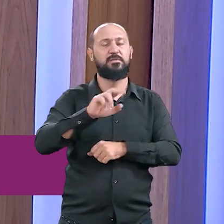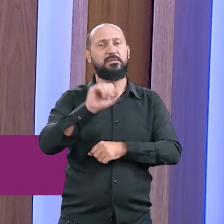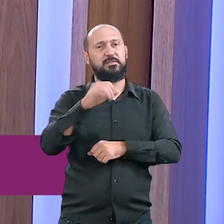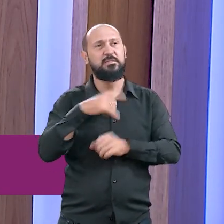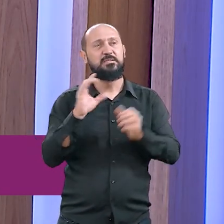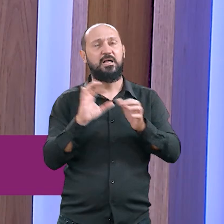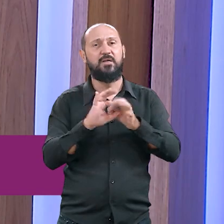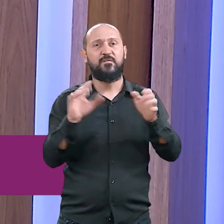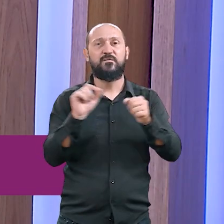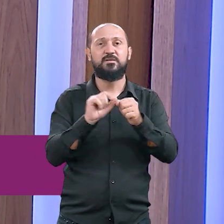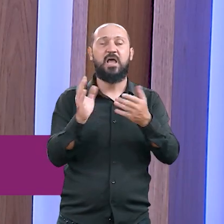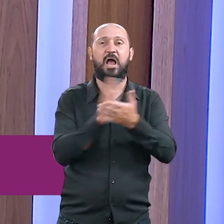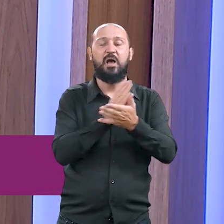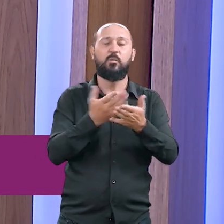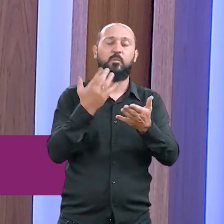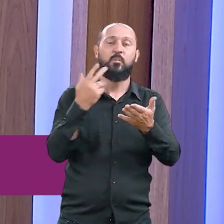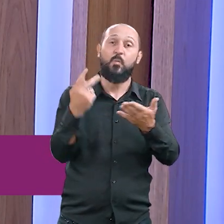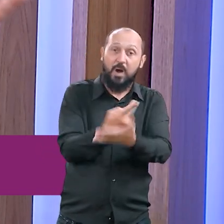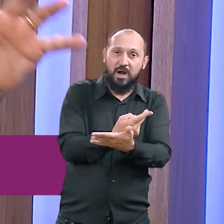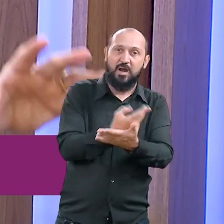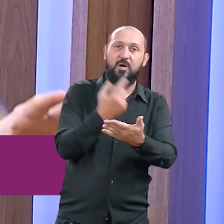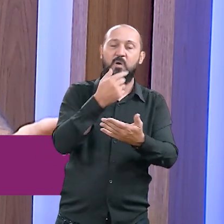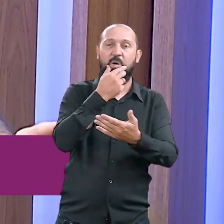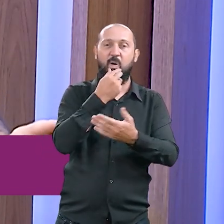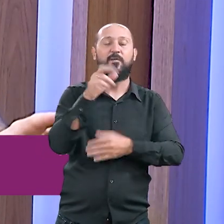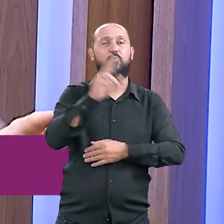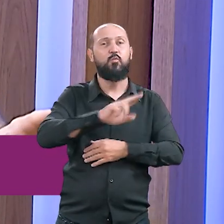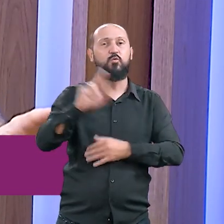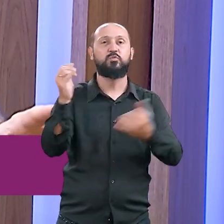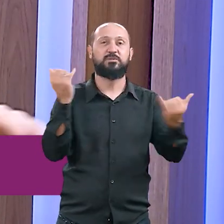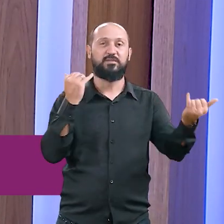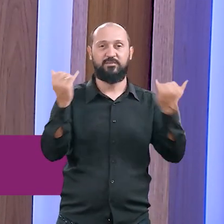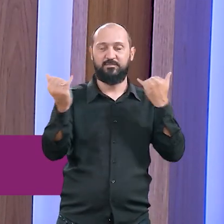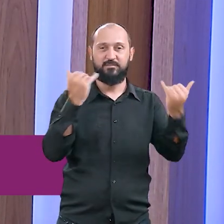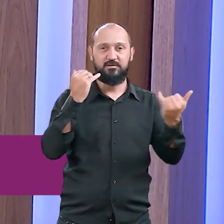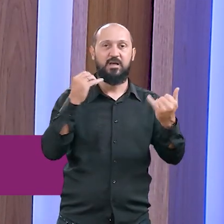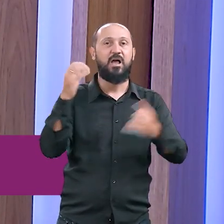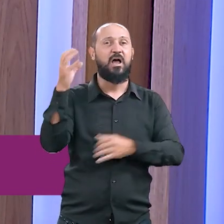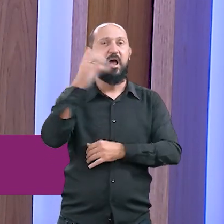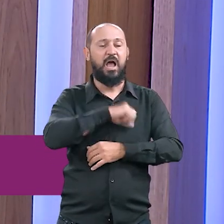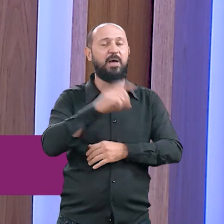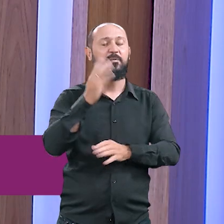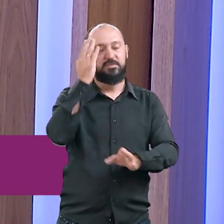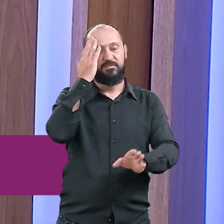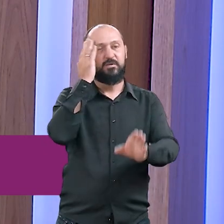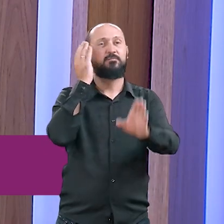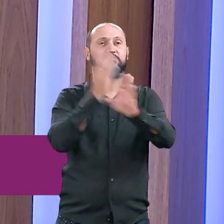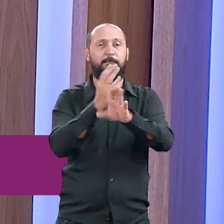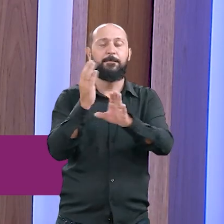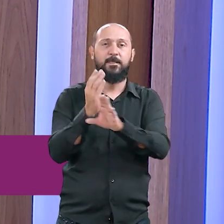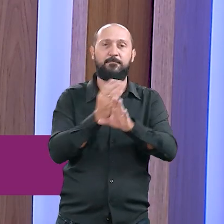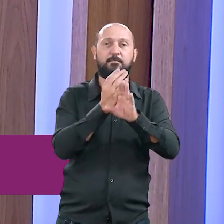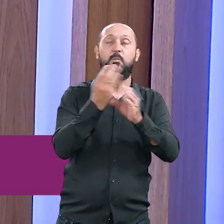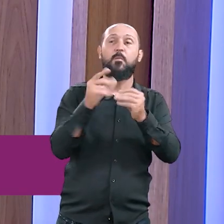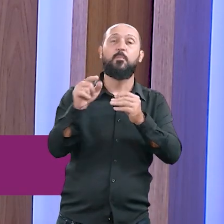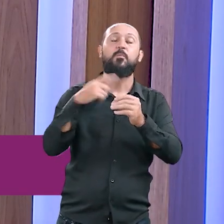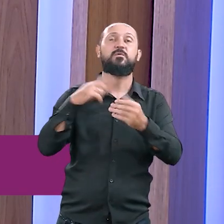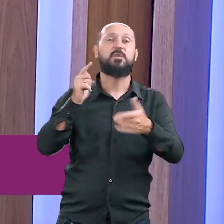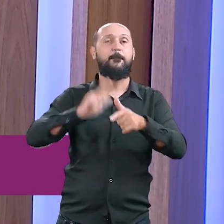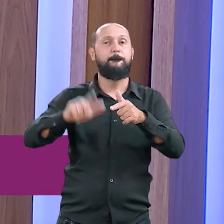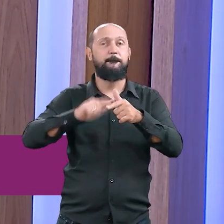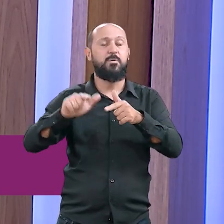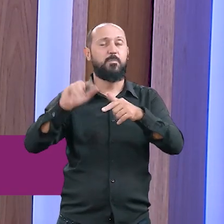dos valores. E aí, a partir dali, você consegue sensibilizar a pessoa. Então, é pouco racional e muito emocional. E a